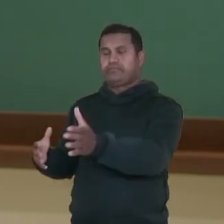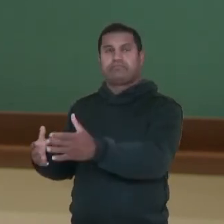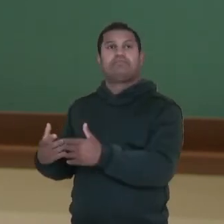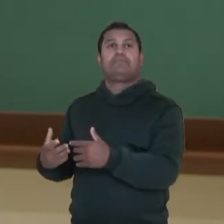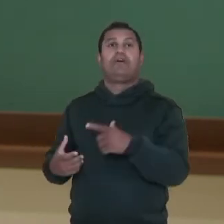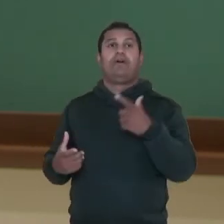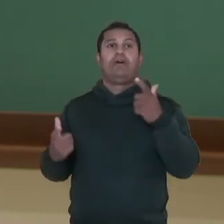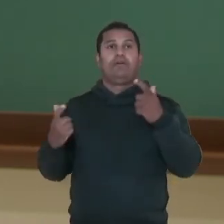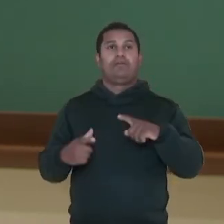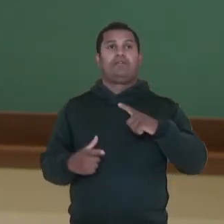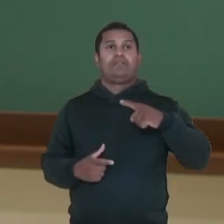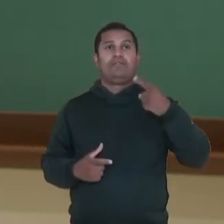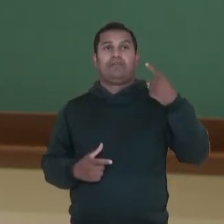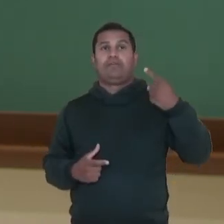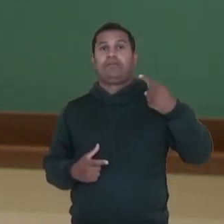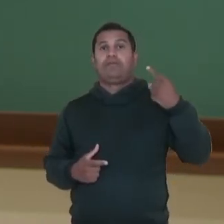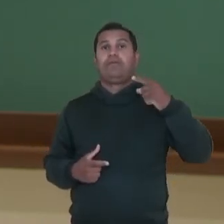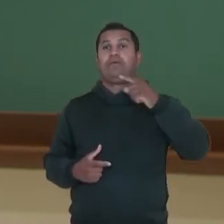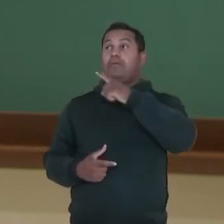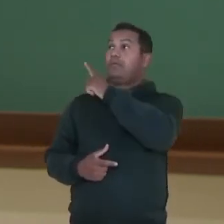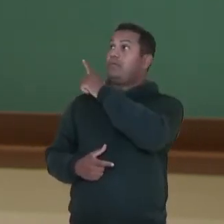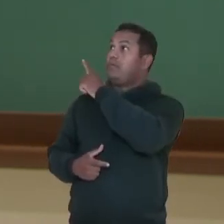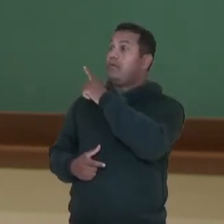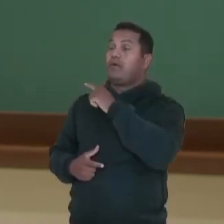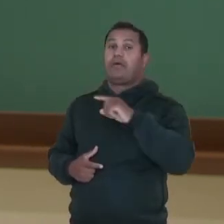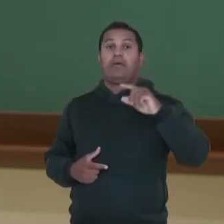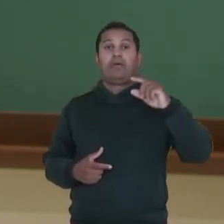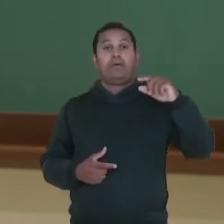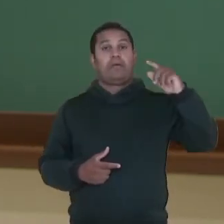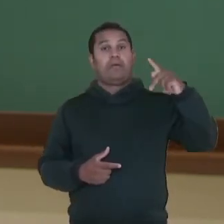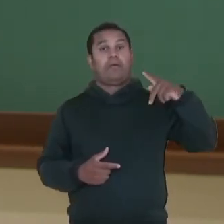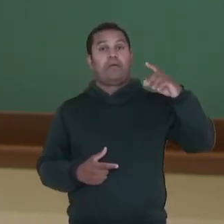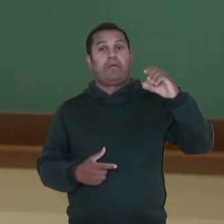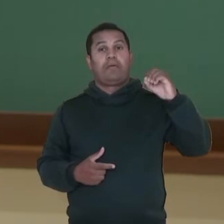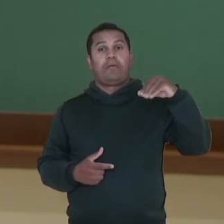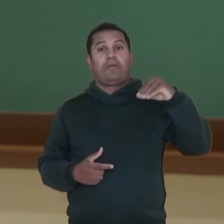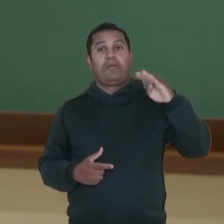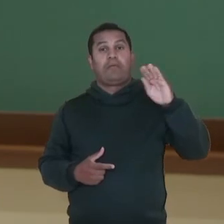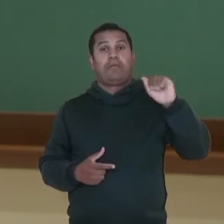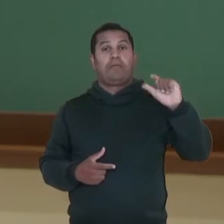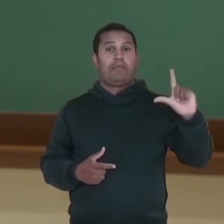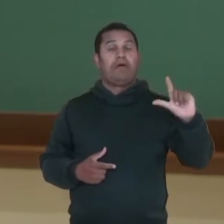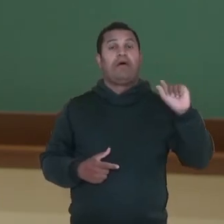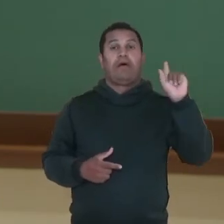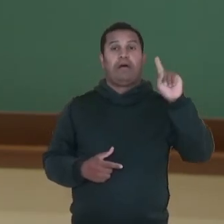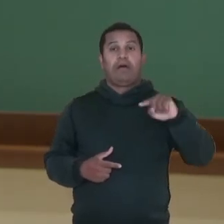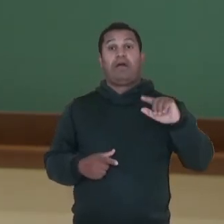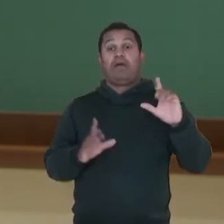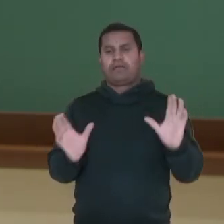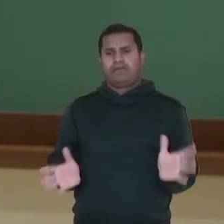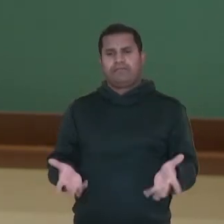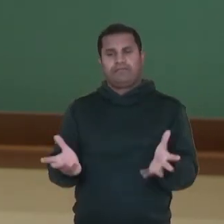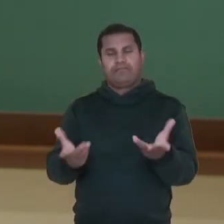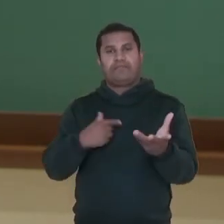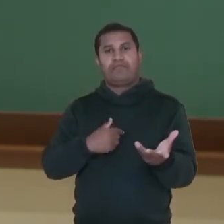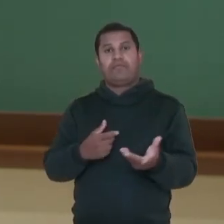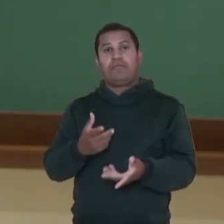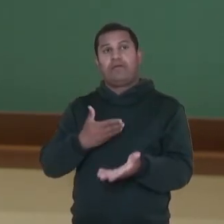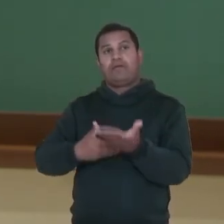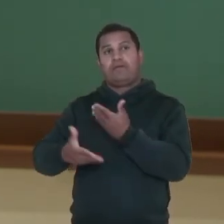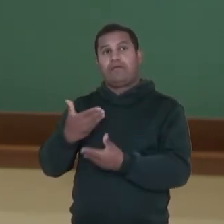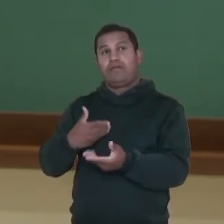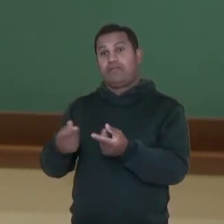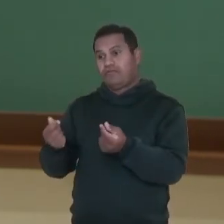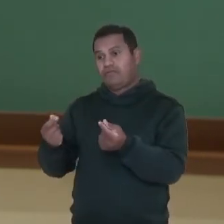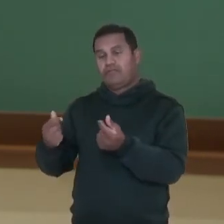século XVIII, que ele incentivou as manufaturas, mas o mercantilismo português vai ter uma característica específica do pacto